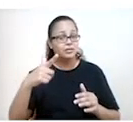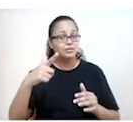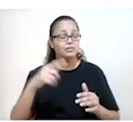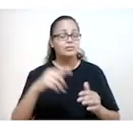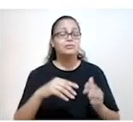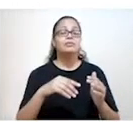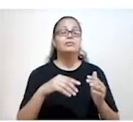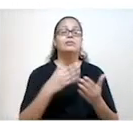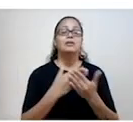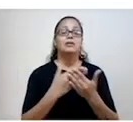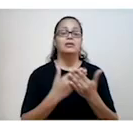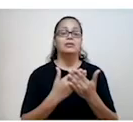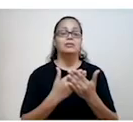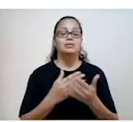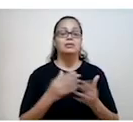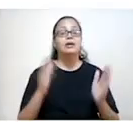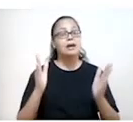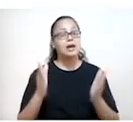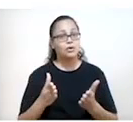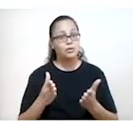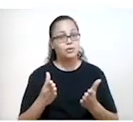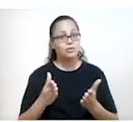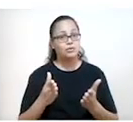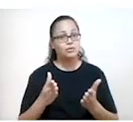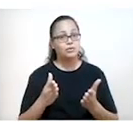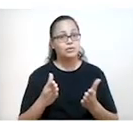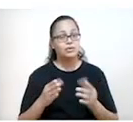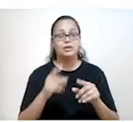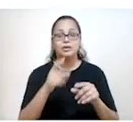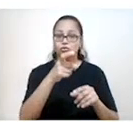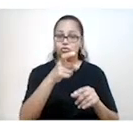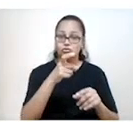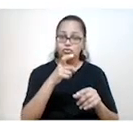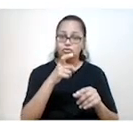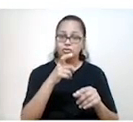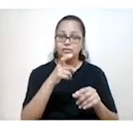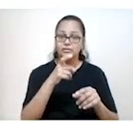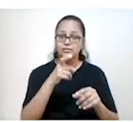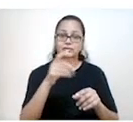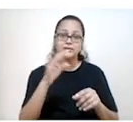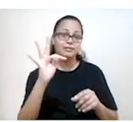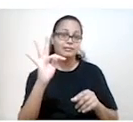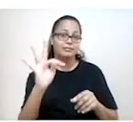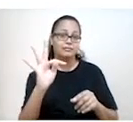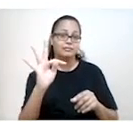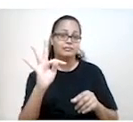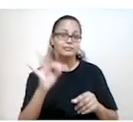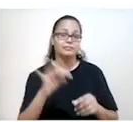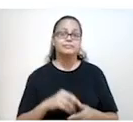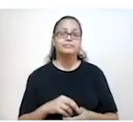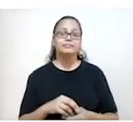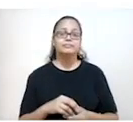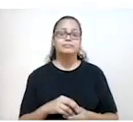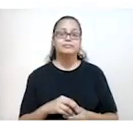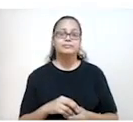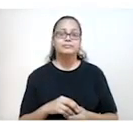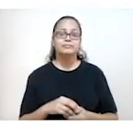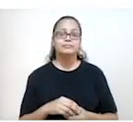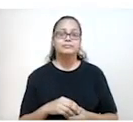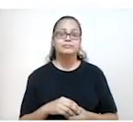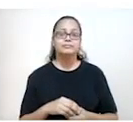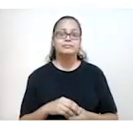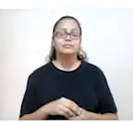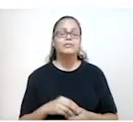horizontal. Aqui no caso, o eixo X é o T. Tá? Pode